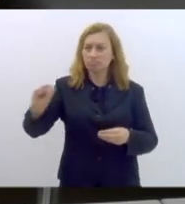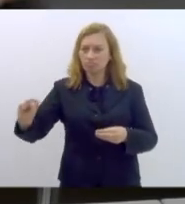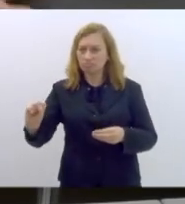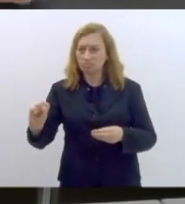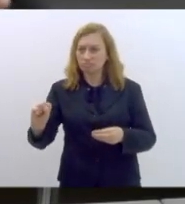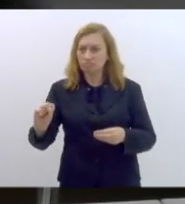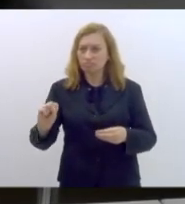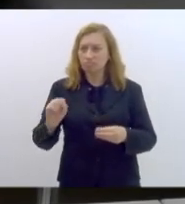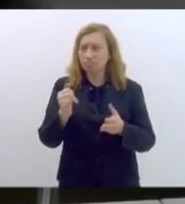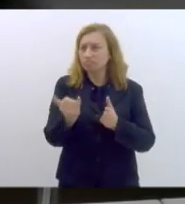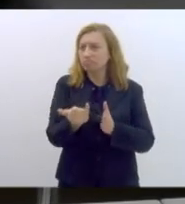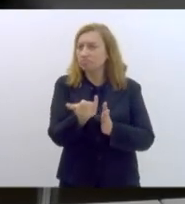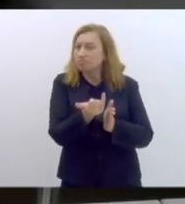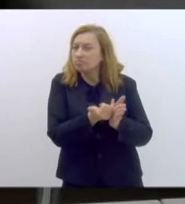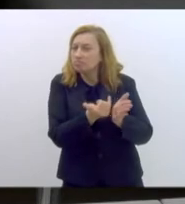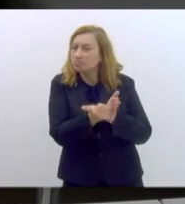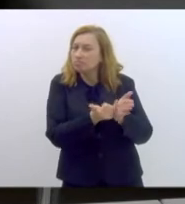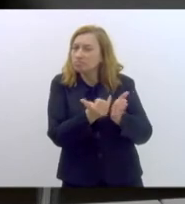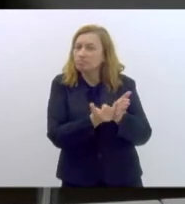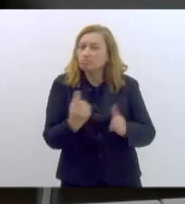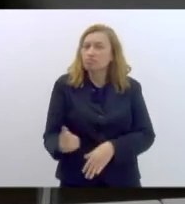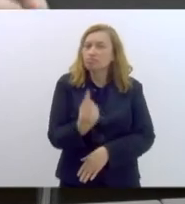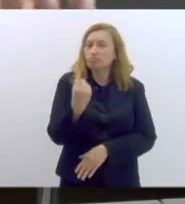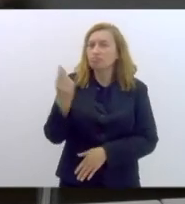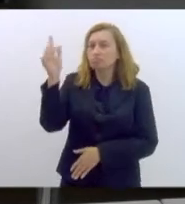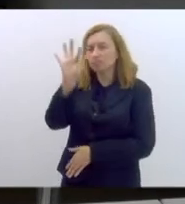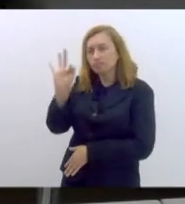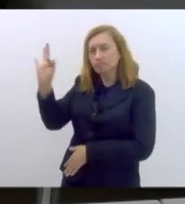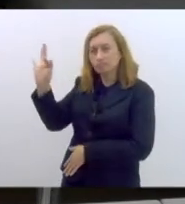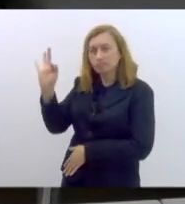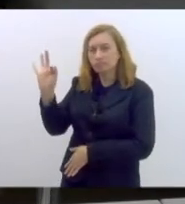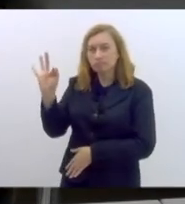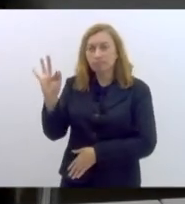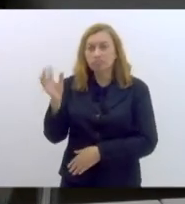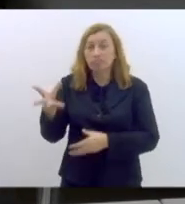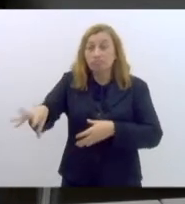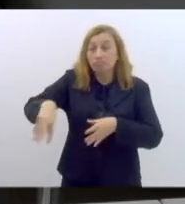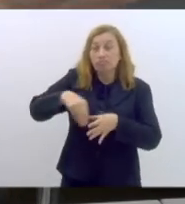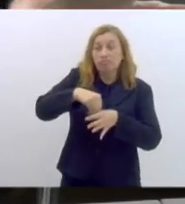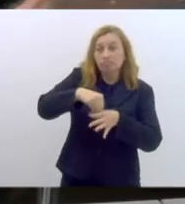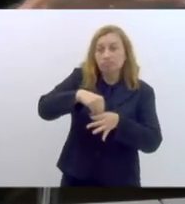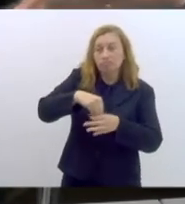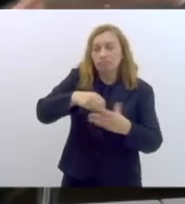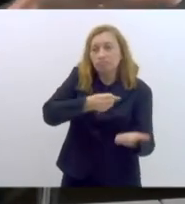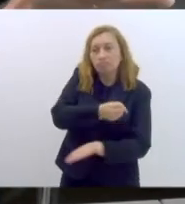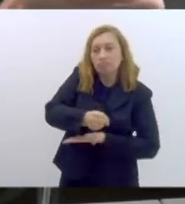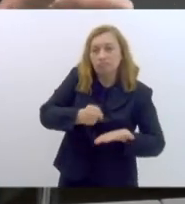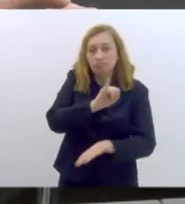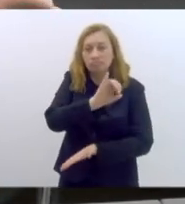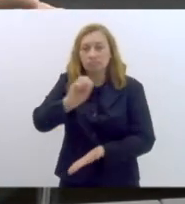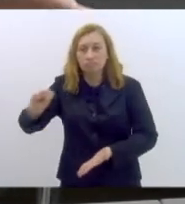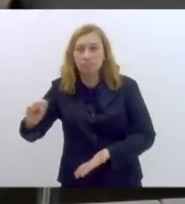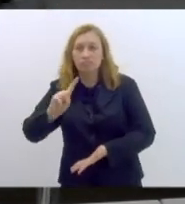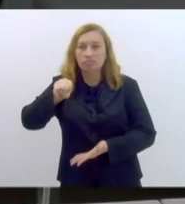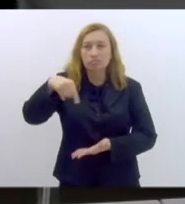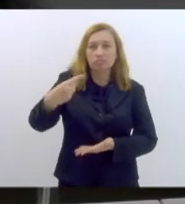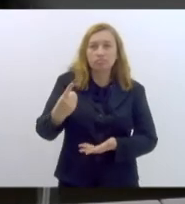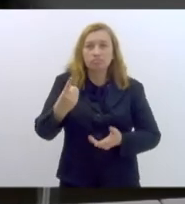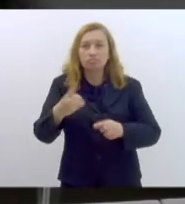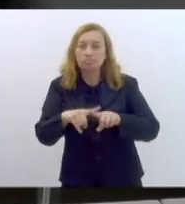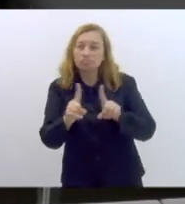eram impostos únicos federais. Isso foi incorporado à base do ICMS depois,